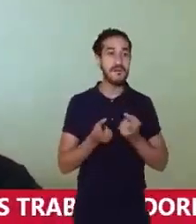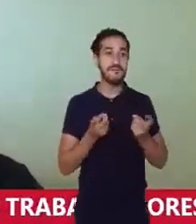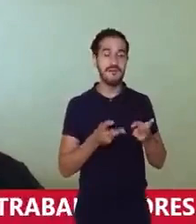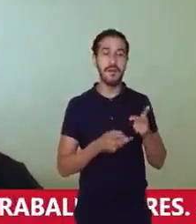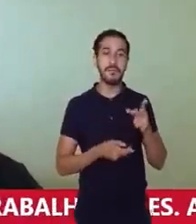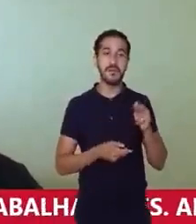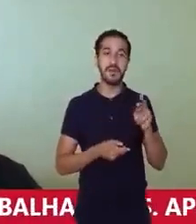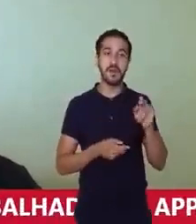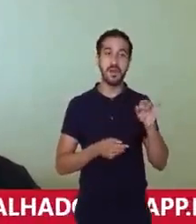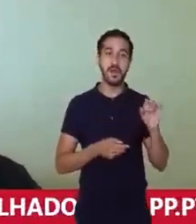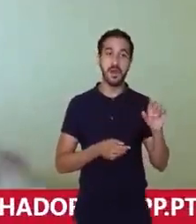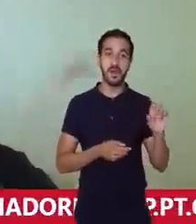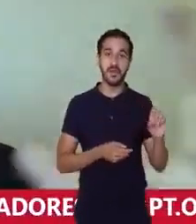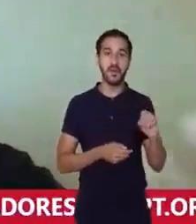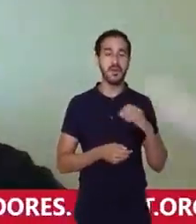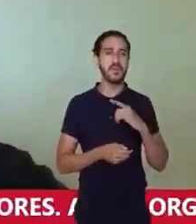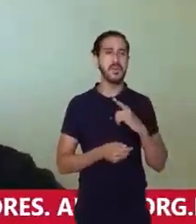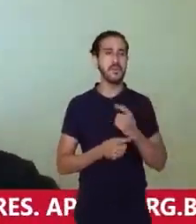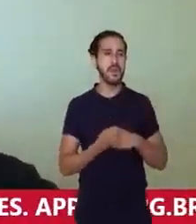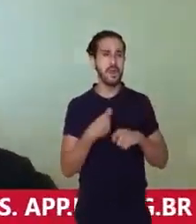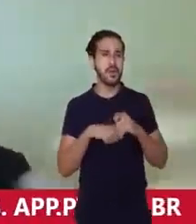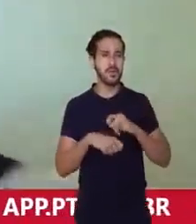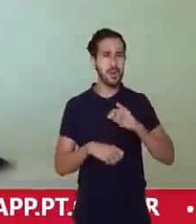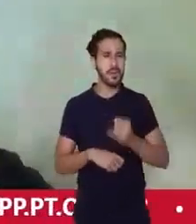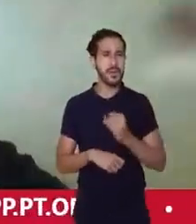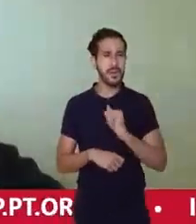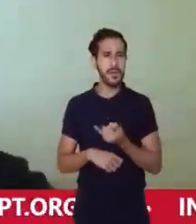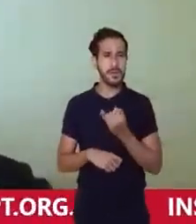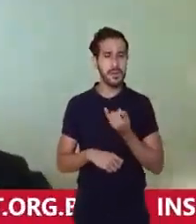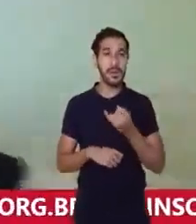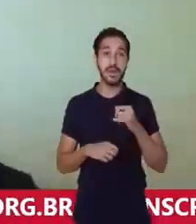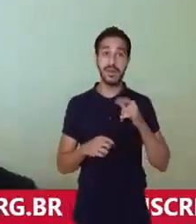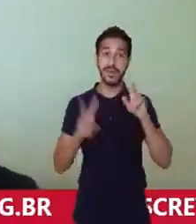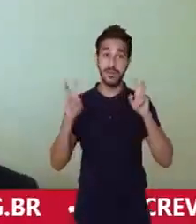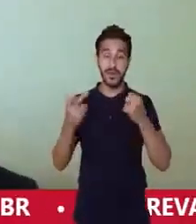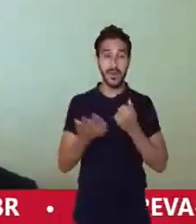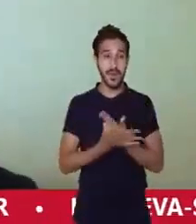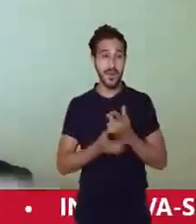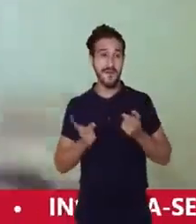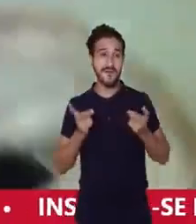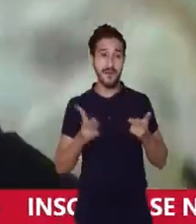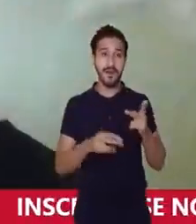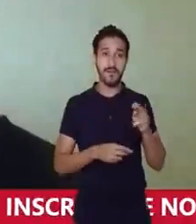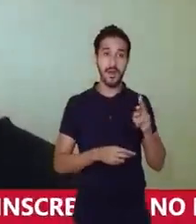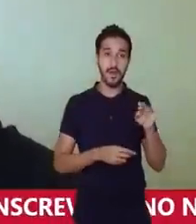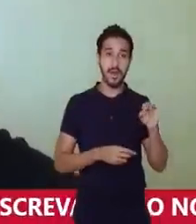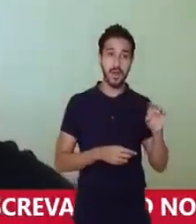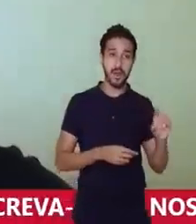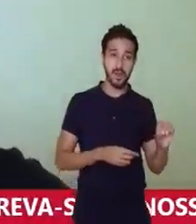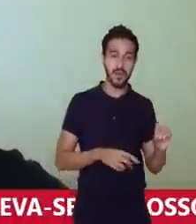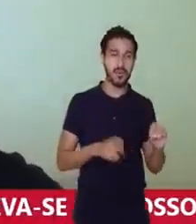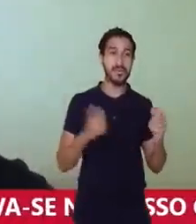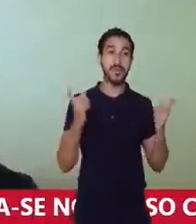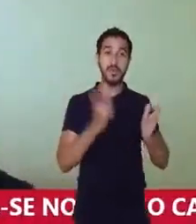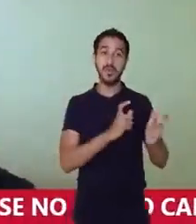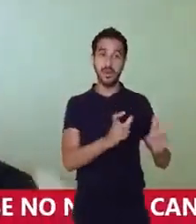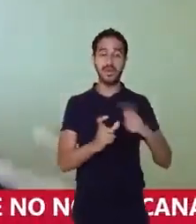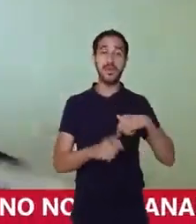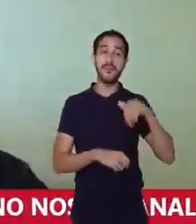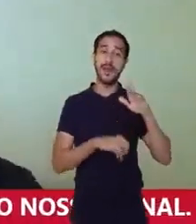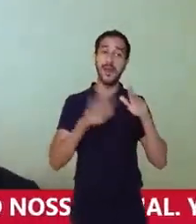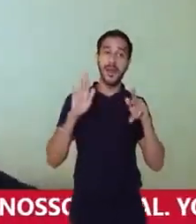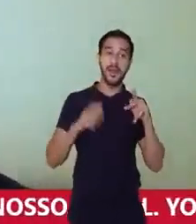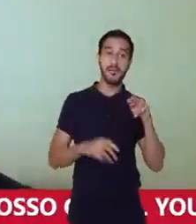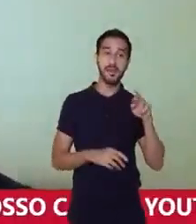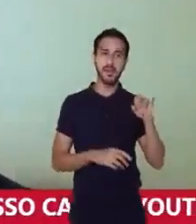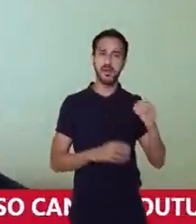petróleo, há um mercado que especula sobre a compra e a venda de petróleo e onde tem mais